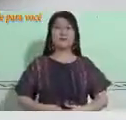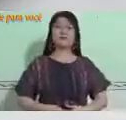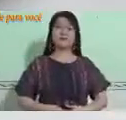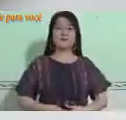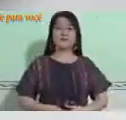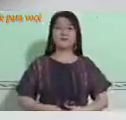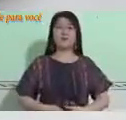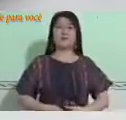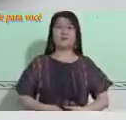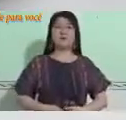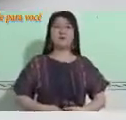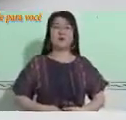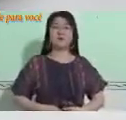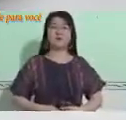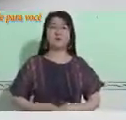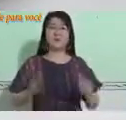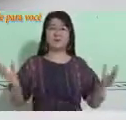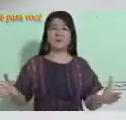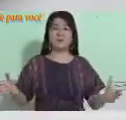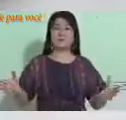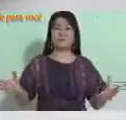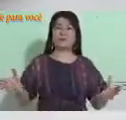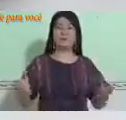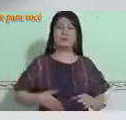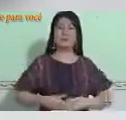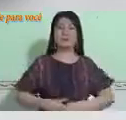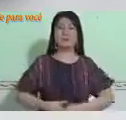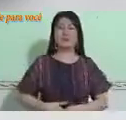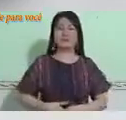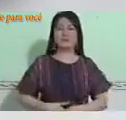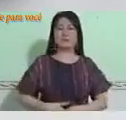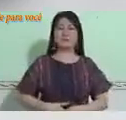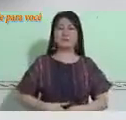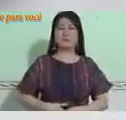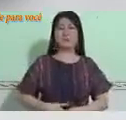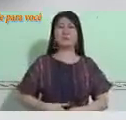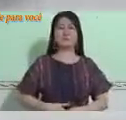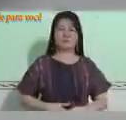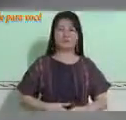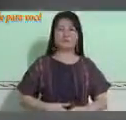ANTICONVULSIVANTE, só broncodilatadores para asma, vírgula, por exemplo.